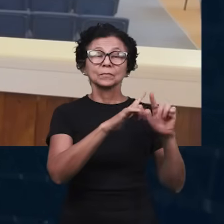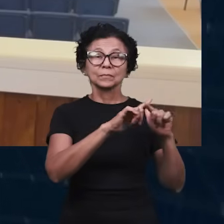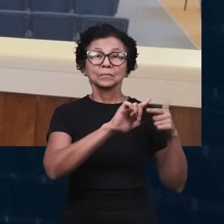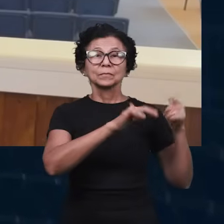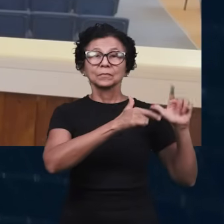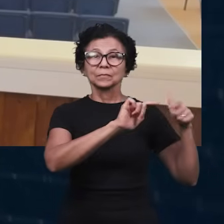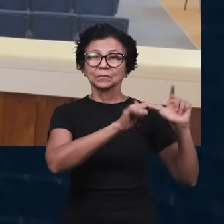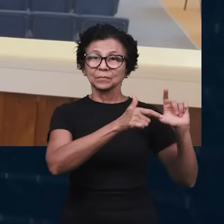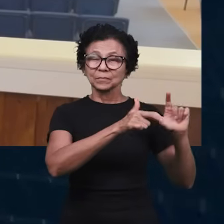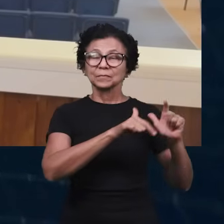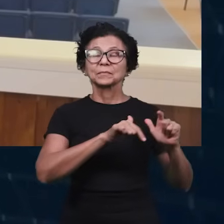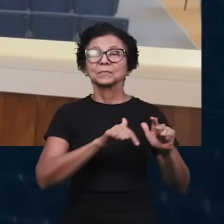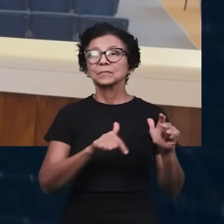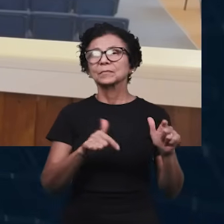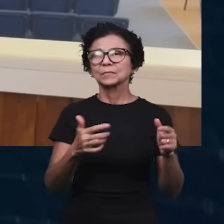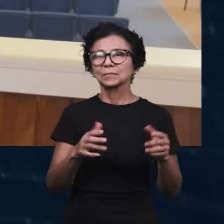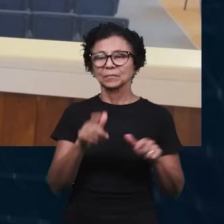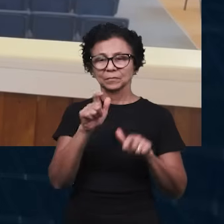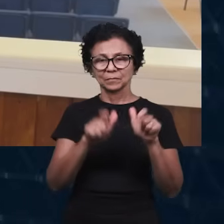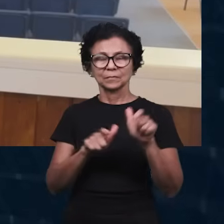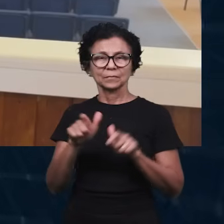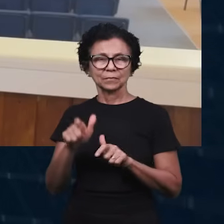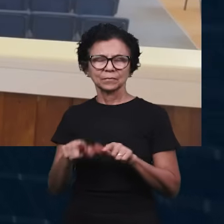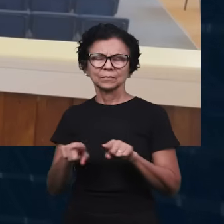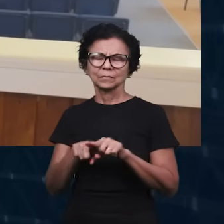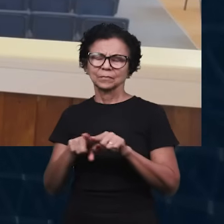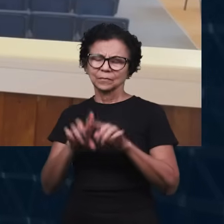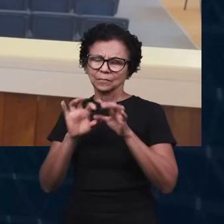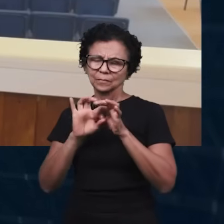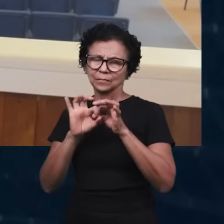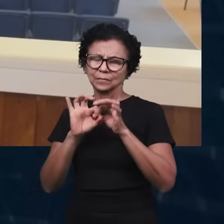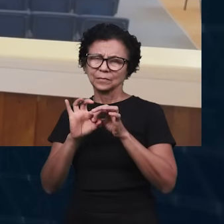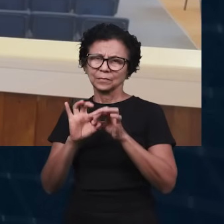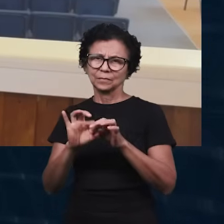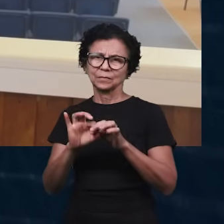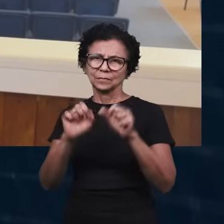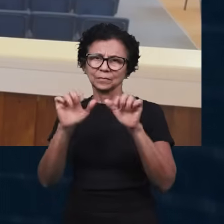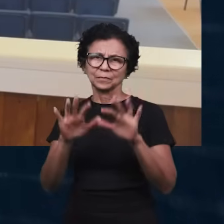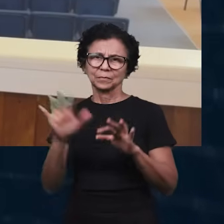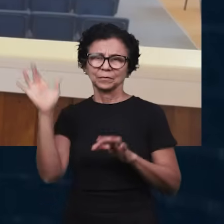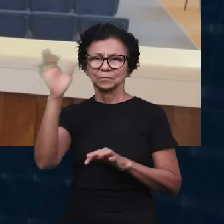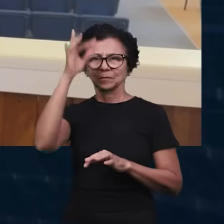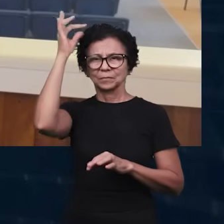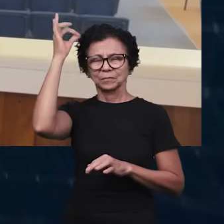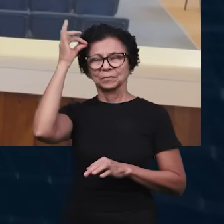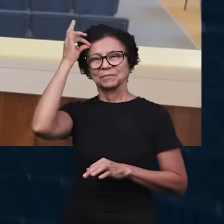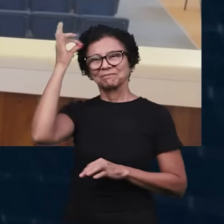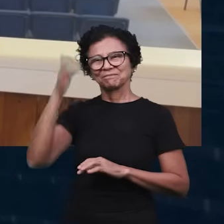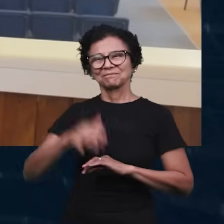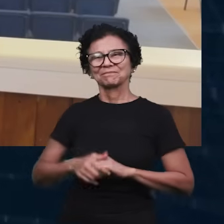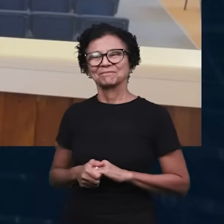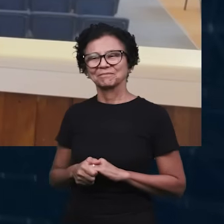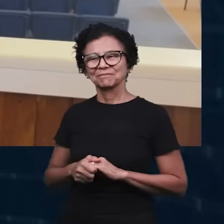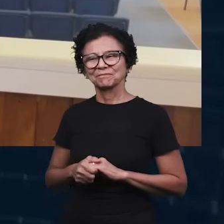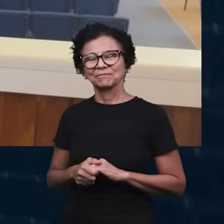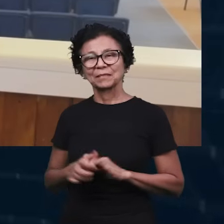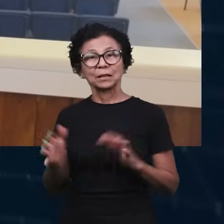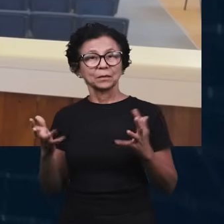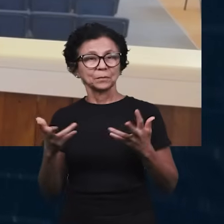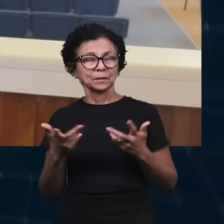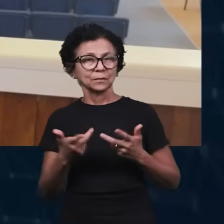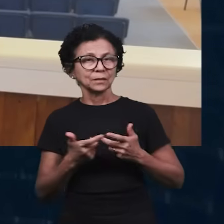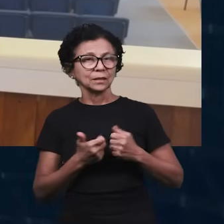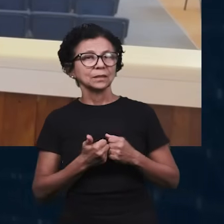denominações, inclusive, mas estão compartilhando da mesma bênção do Espírito Santo conosco. E é maravilhoso